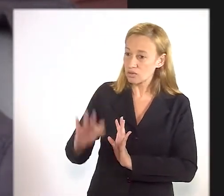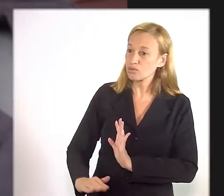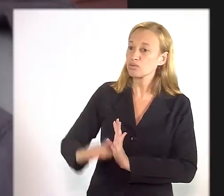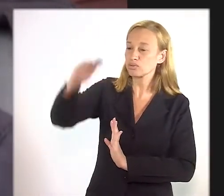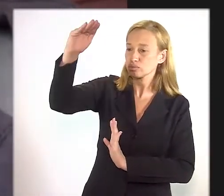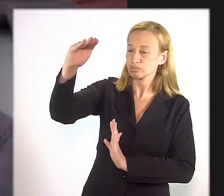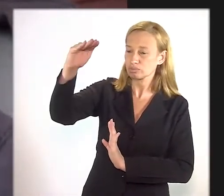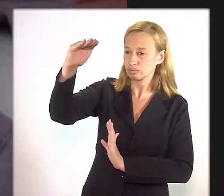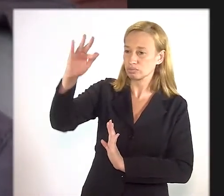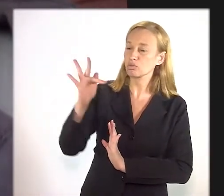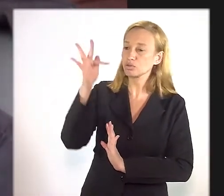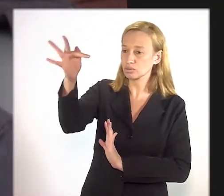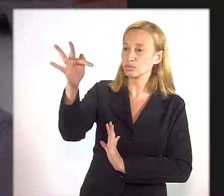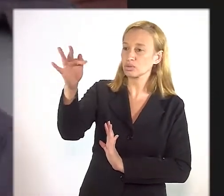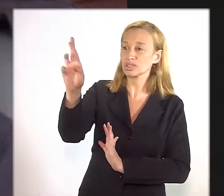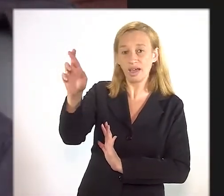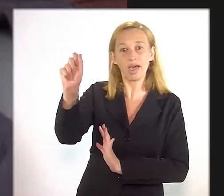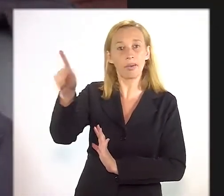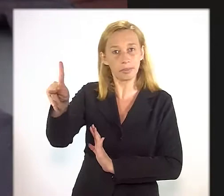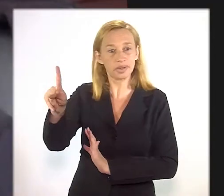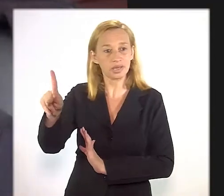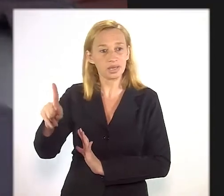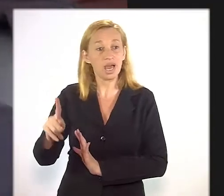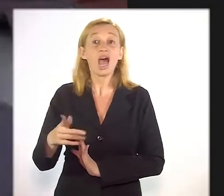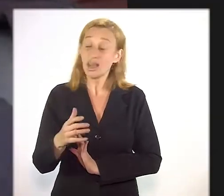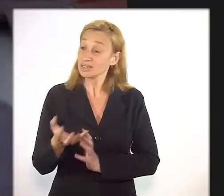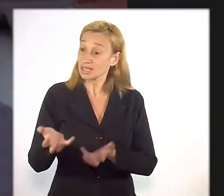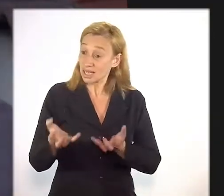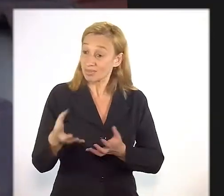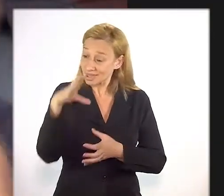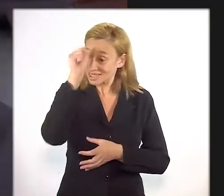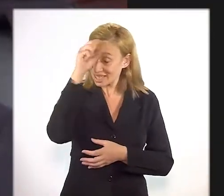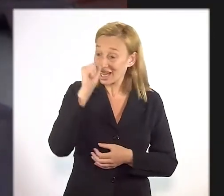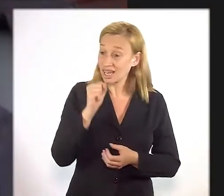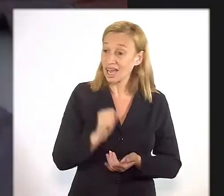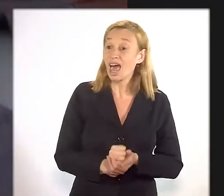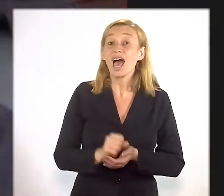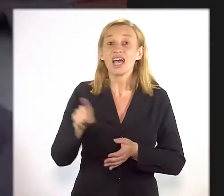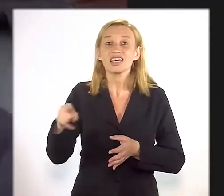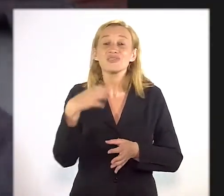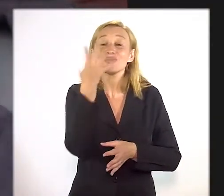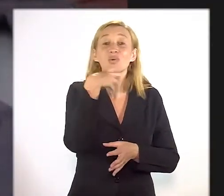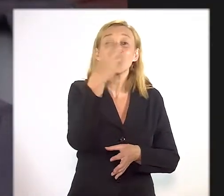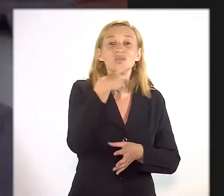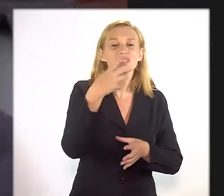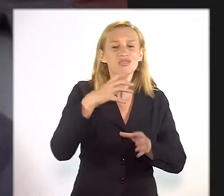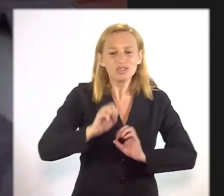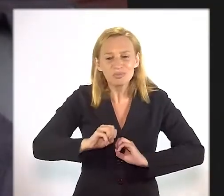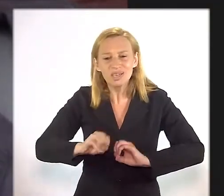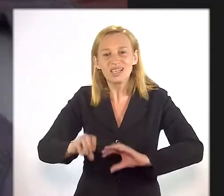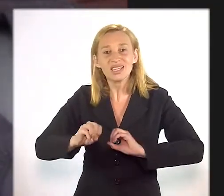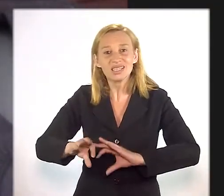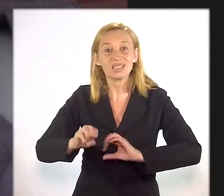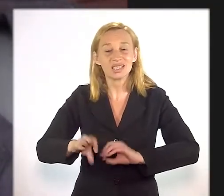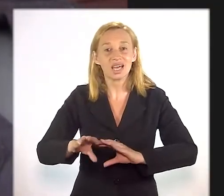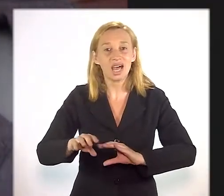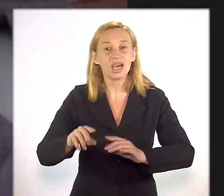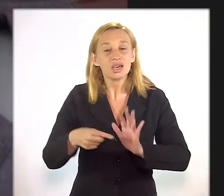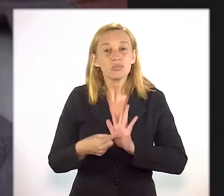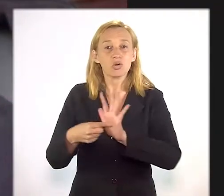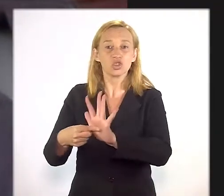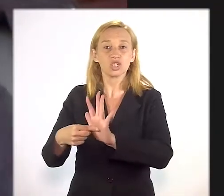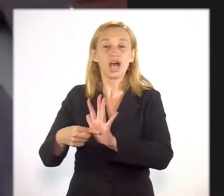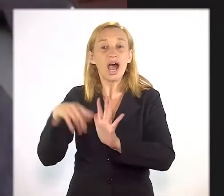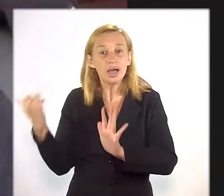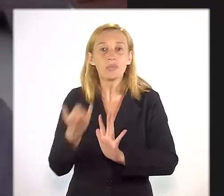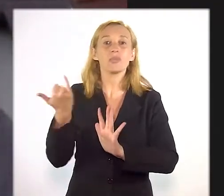queres? Essa jovem, em pouco tempo, aprendeu a ler, a escrever, a contar, fez composição, música, fez uma microempresa de produção de espetáculos